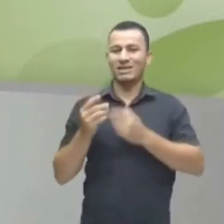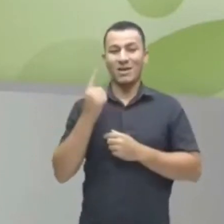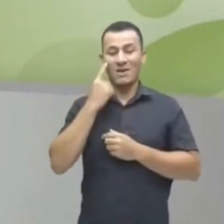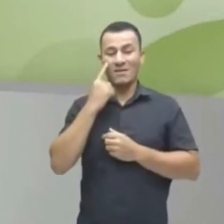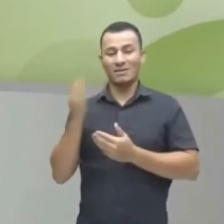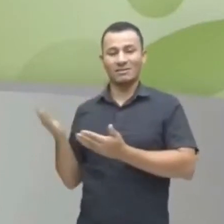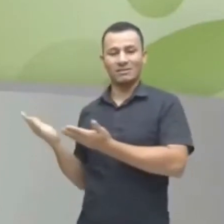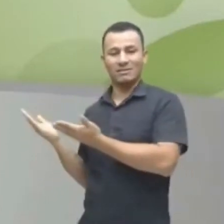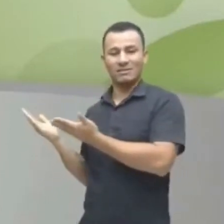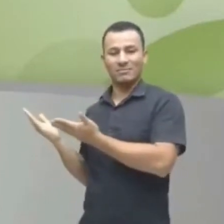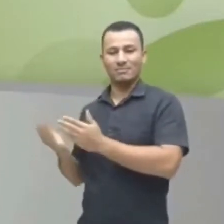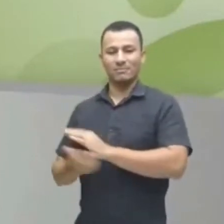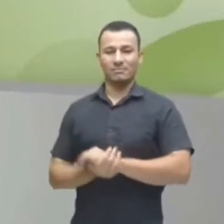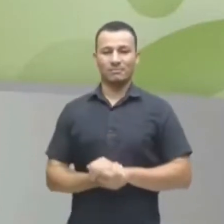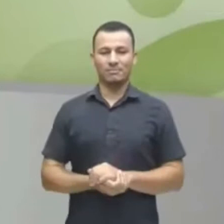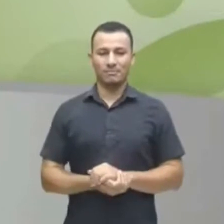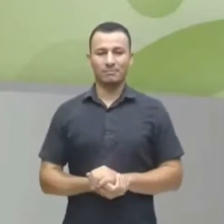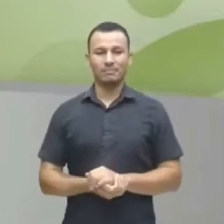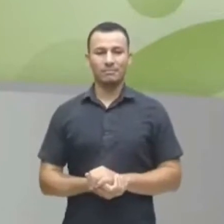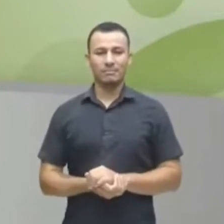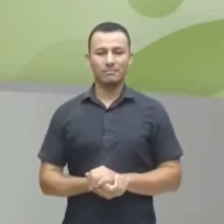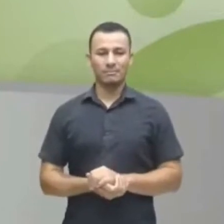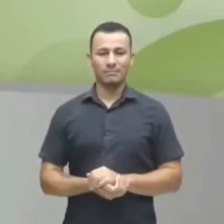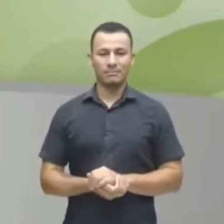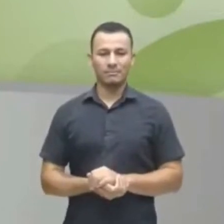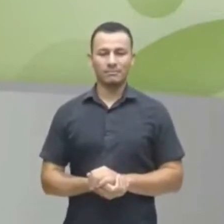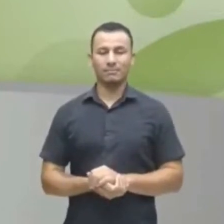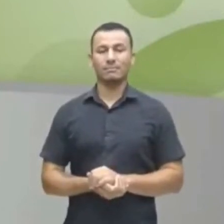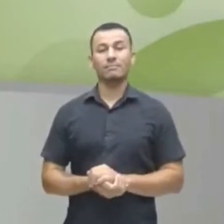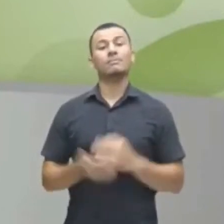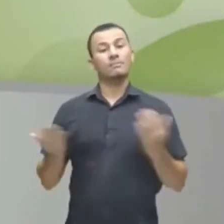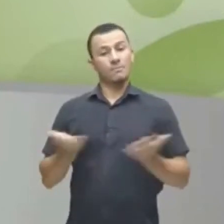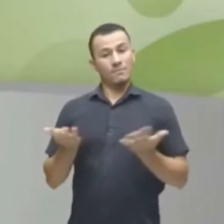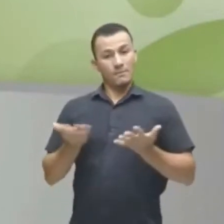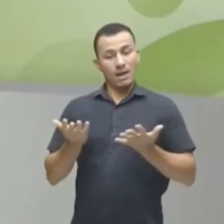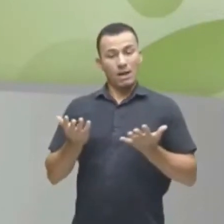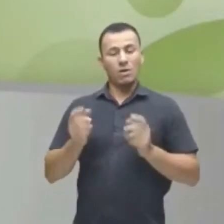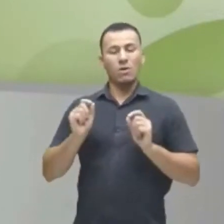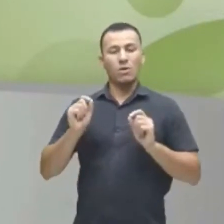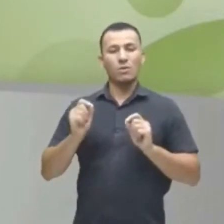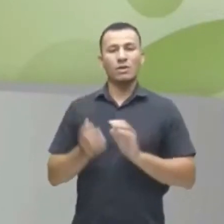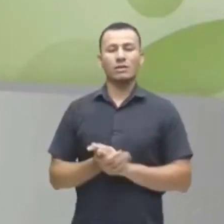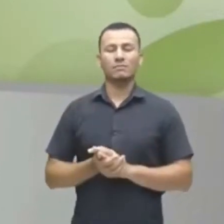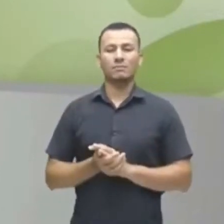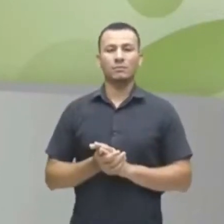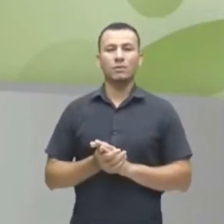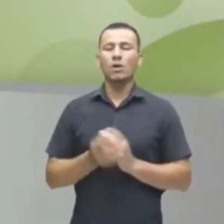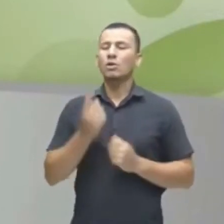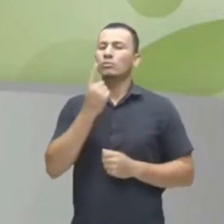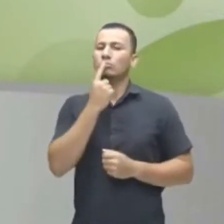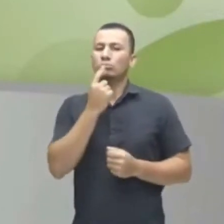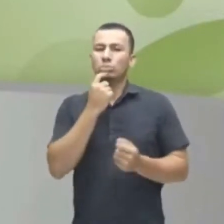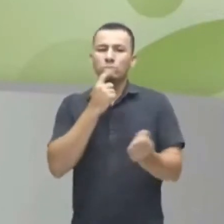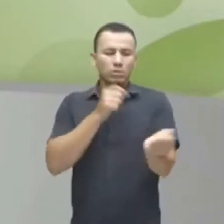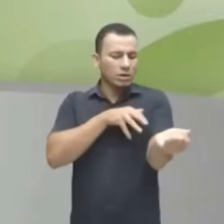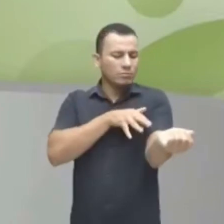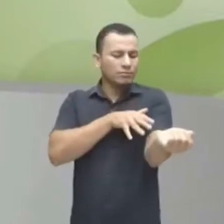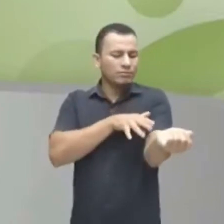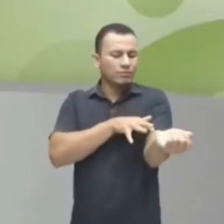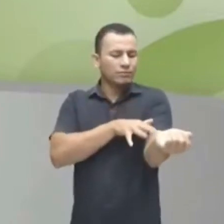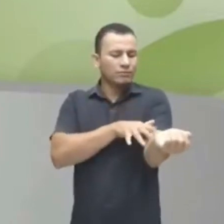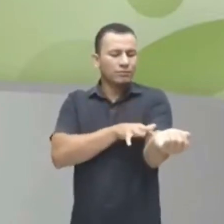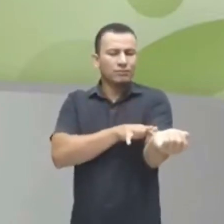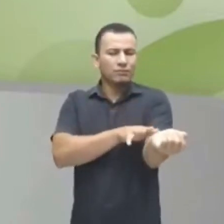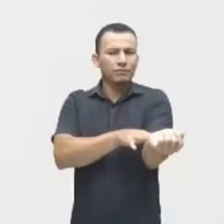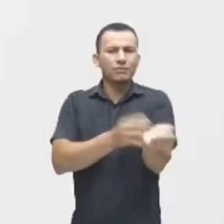bem? Agora, nós vamos para o trajeto do sangue, né? Como que ele faz